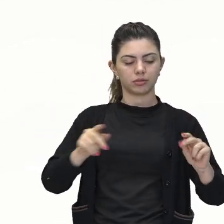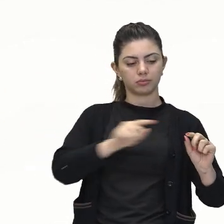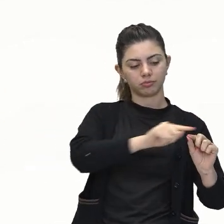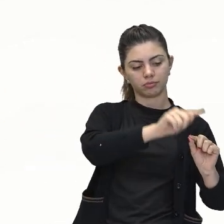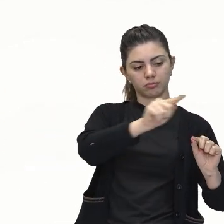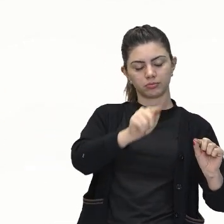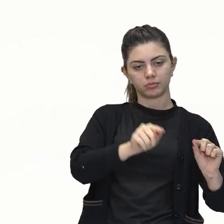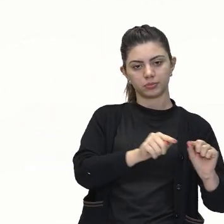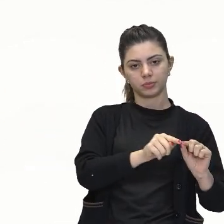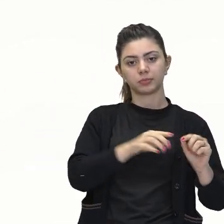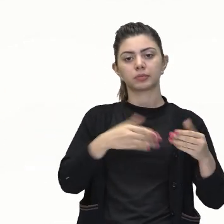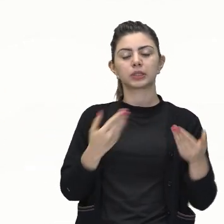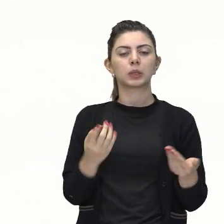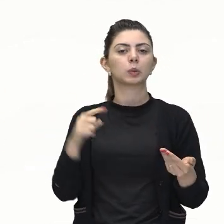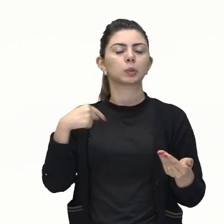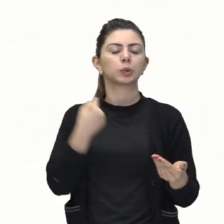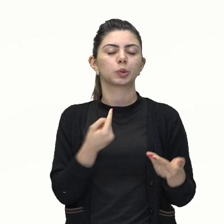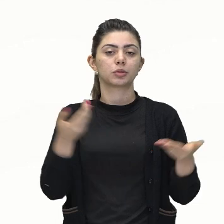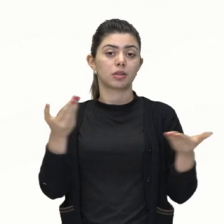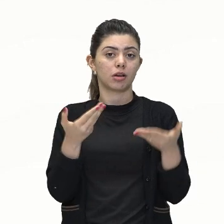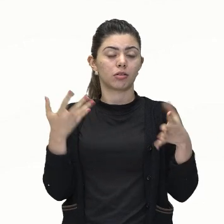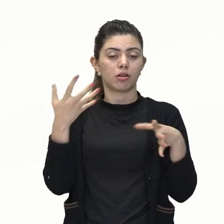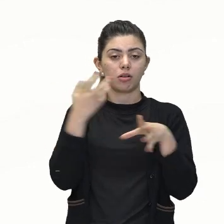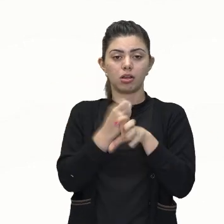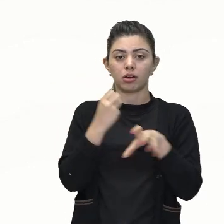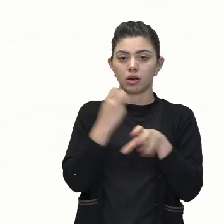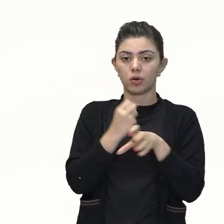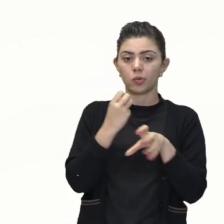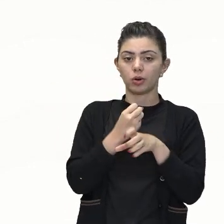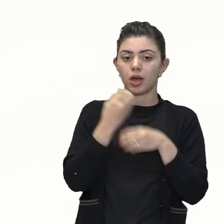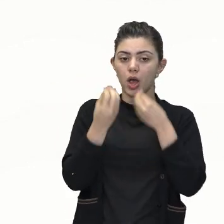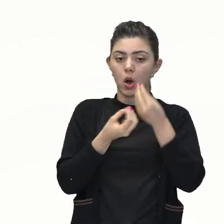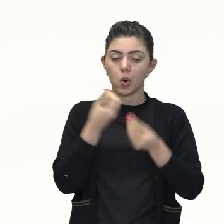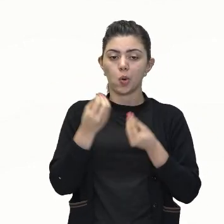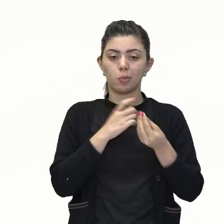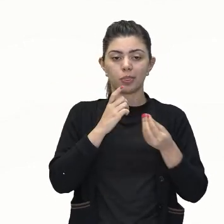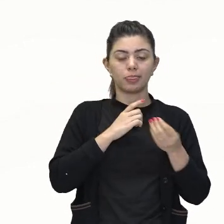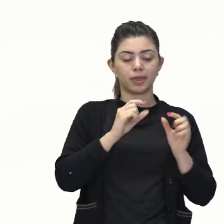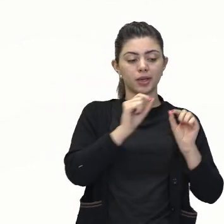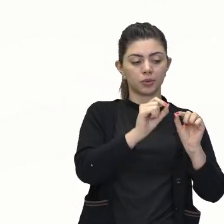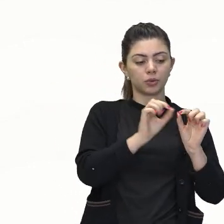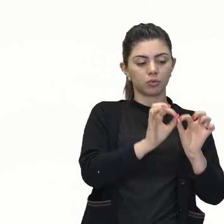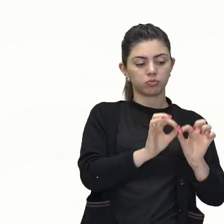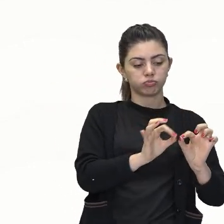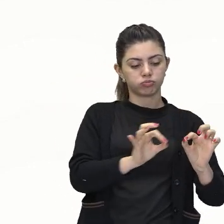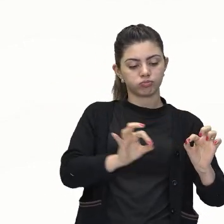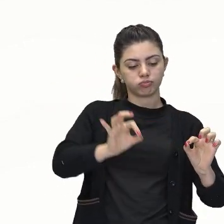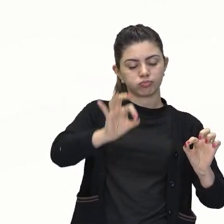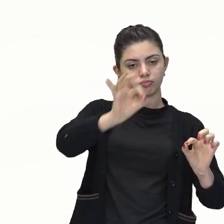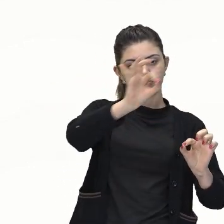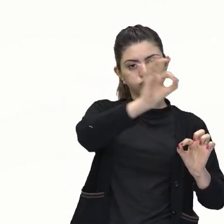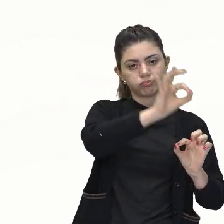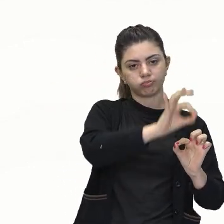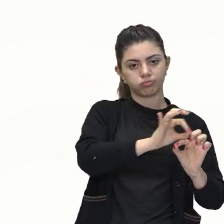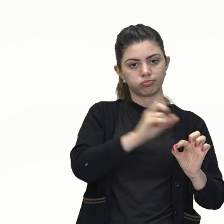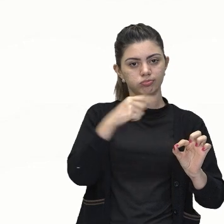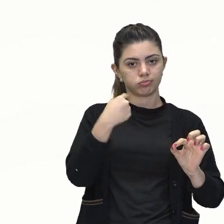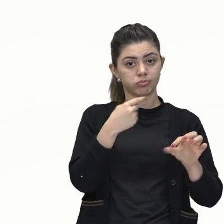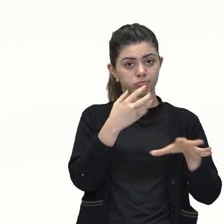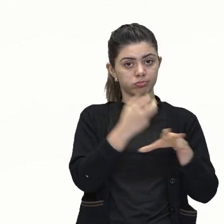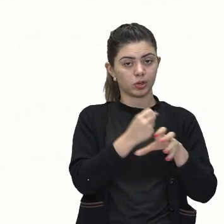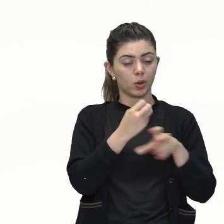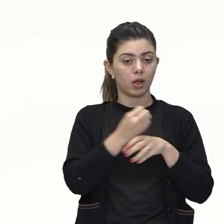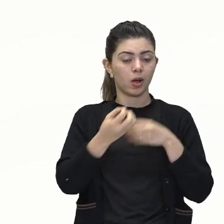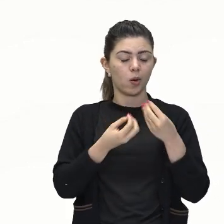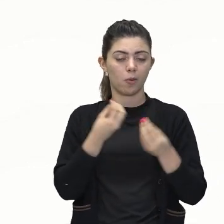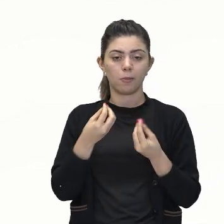Então, para que a gente possa calcular o comprimento de um círculo ou o comprimento de uma circunferência, você